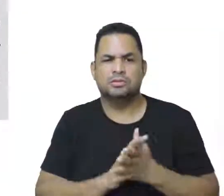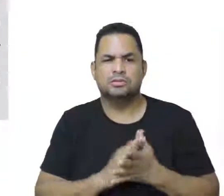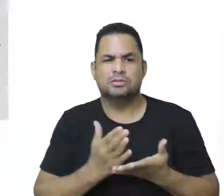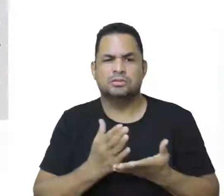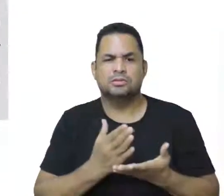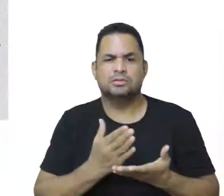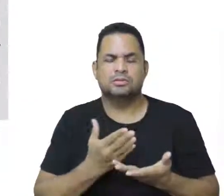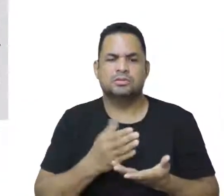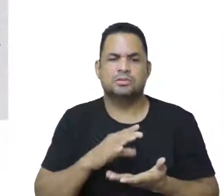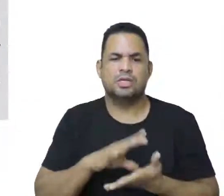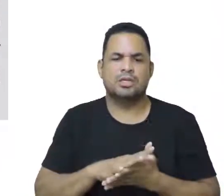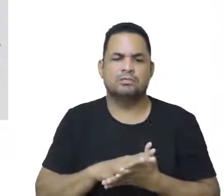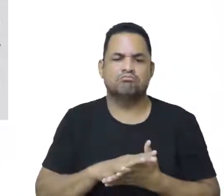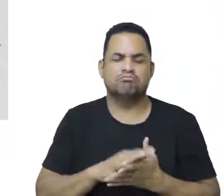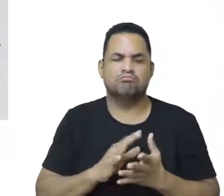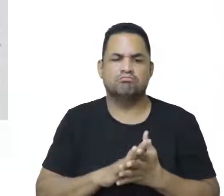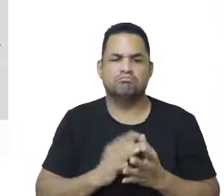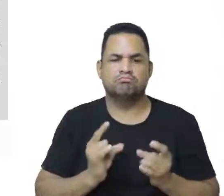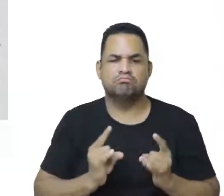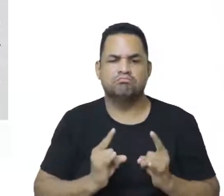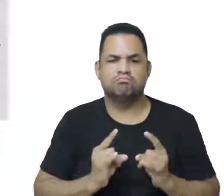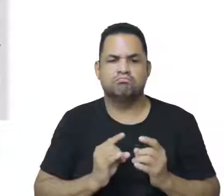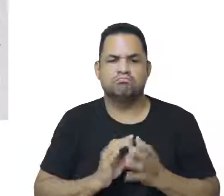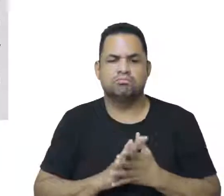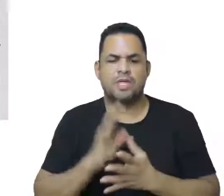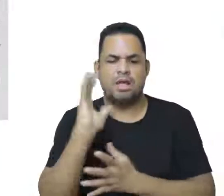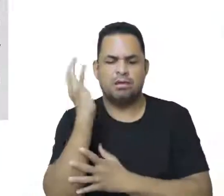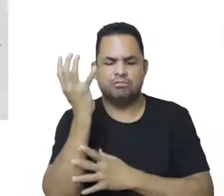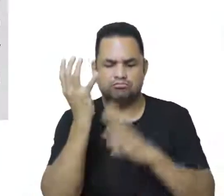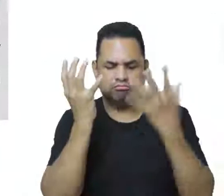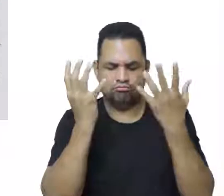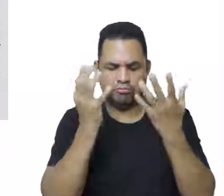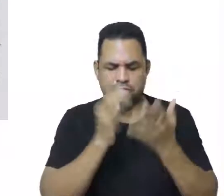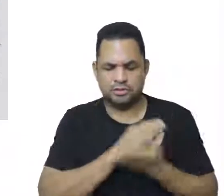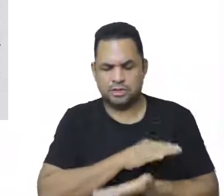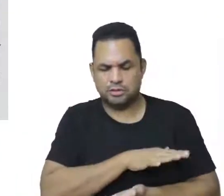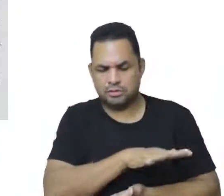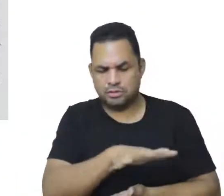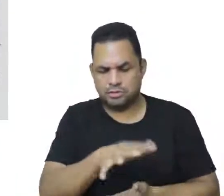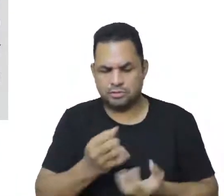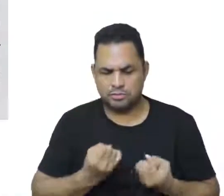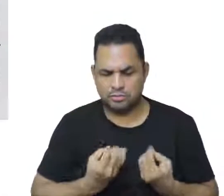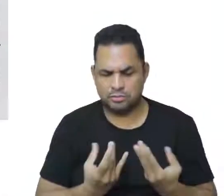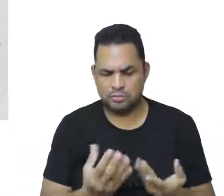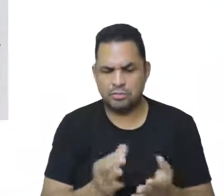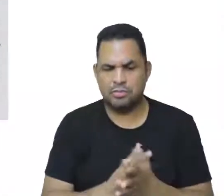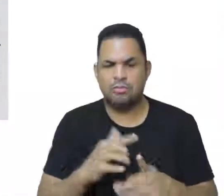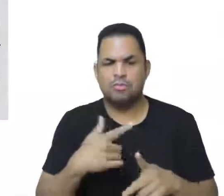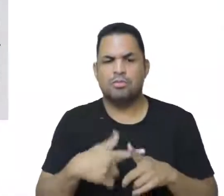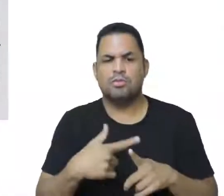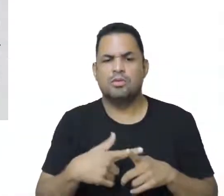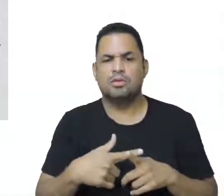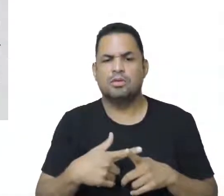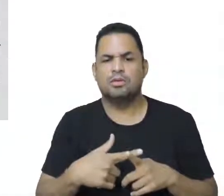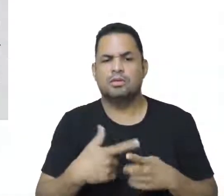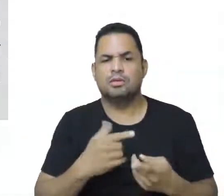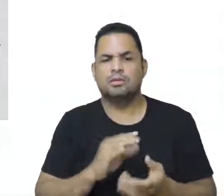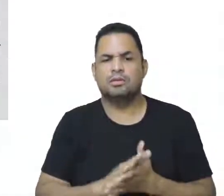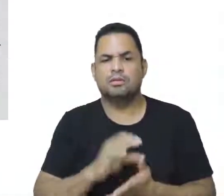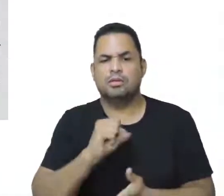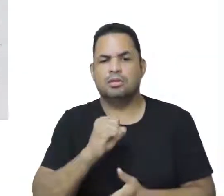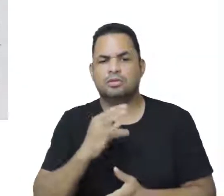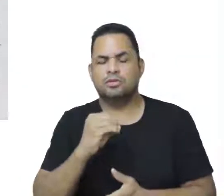monumentos históricos, de algumas vegetações. Por quê? Porque essa água tem enxofre, dióxido de enxofre,